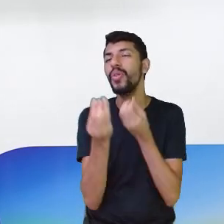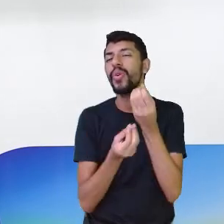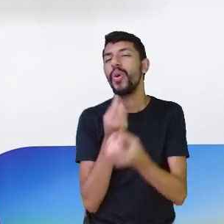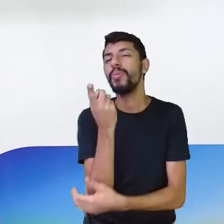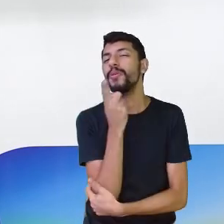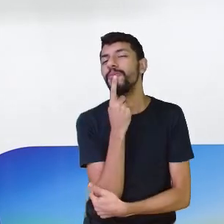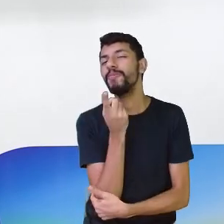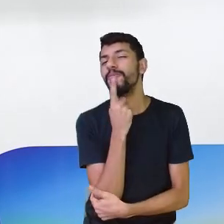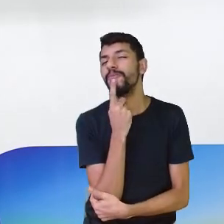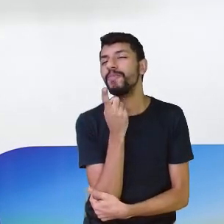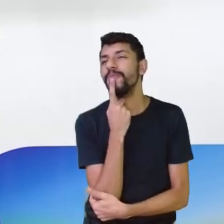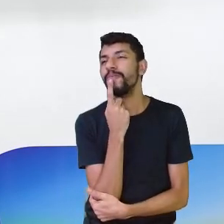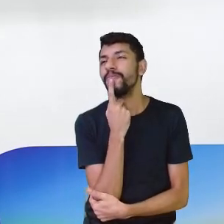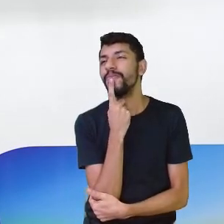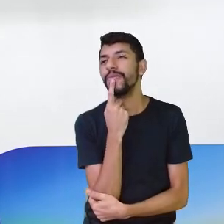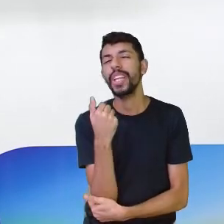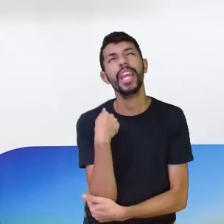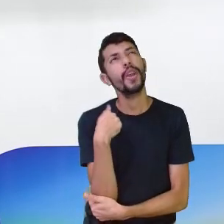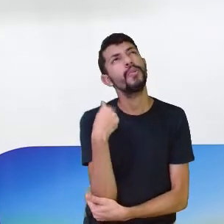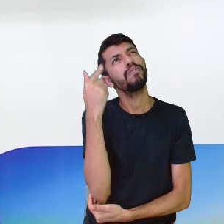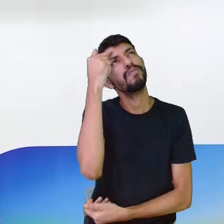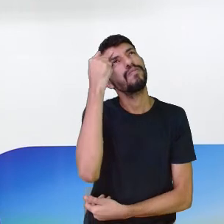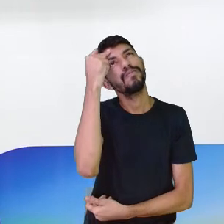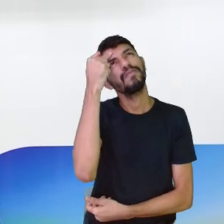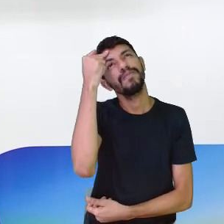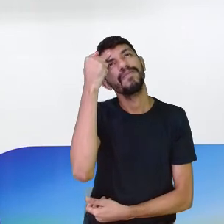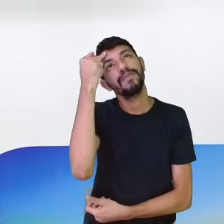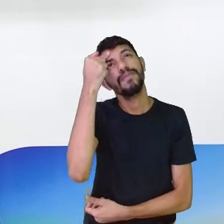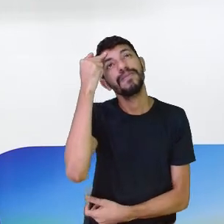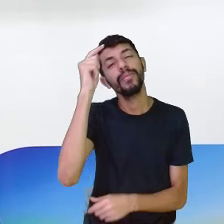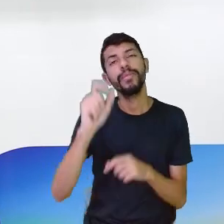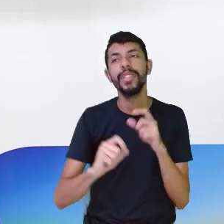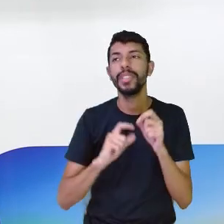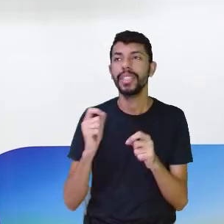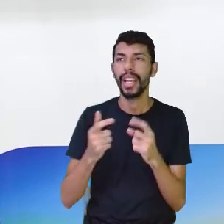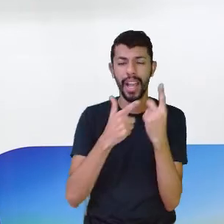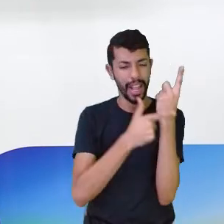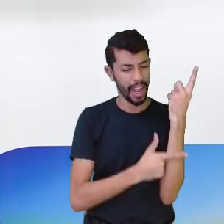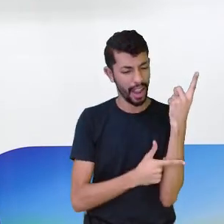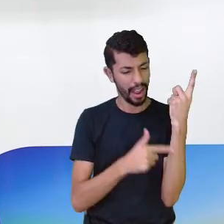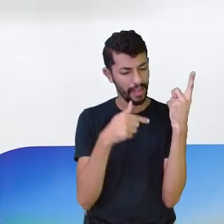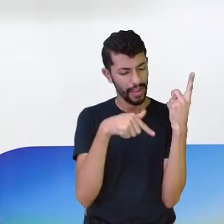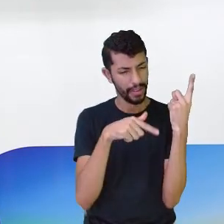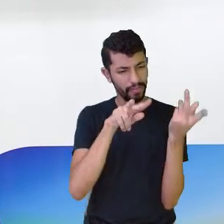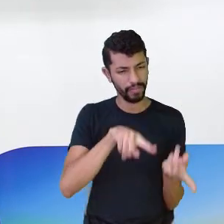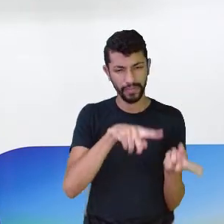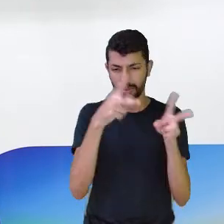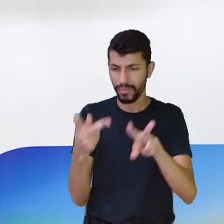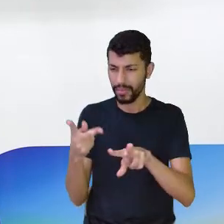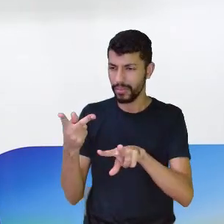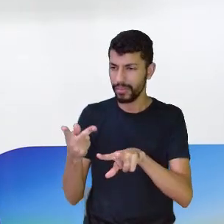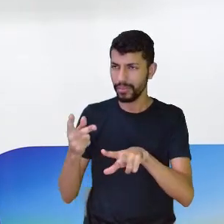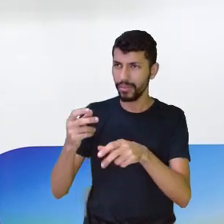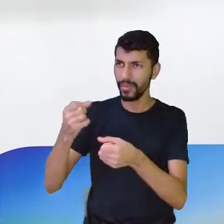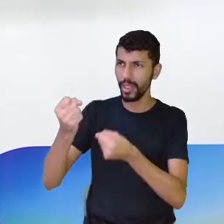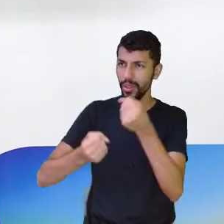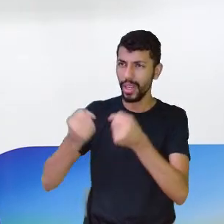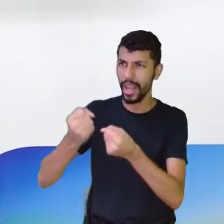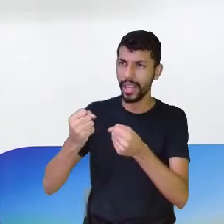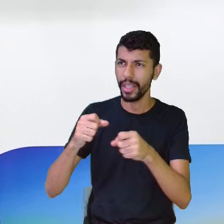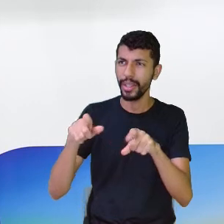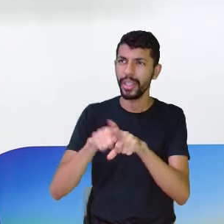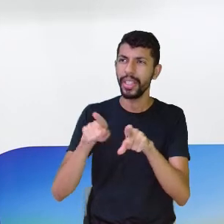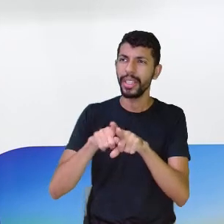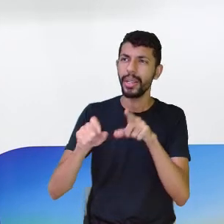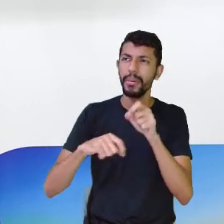sido? É porque eu fico pensando, né? Agora eu fico aqui. A garrafa PET e tal, transformou num carrinho. As rodas, eu imagino que ele